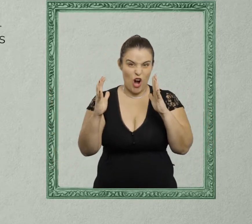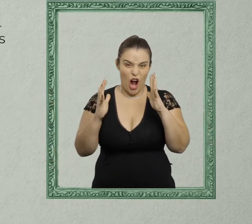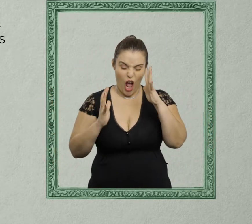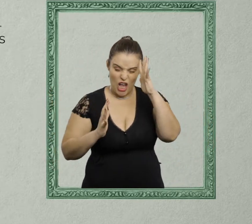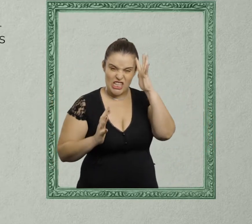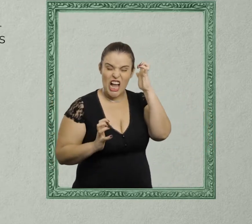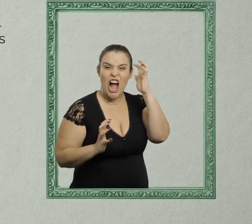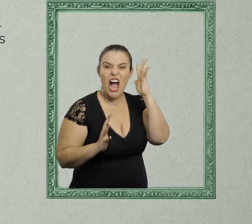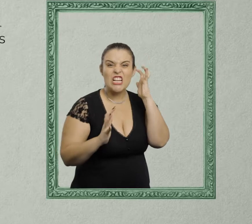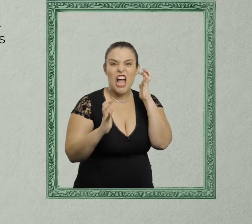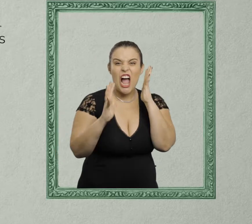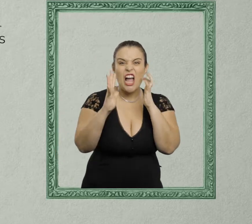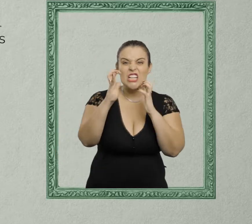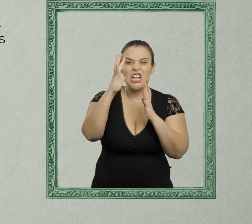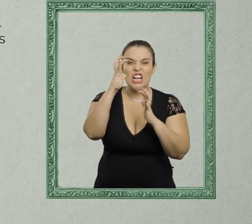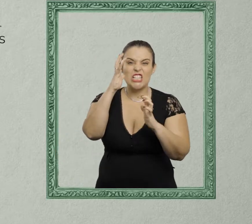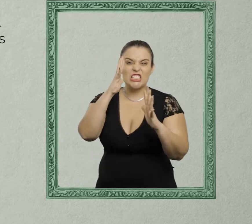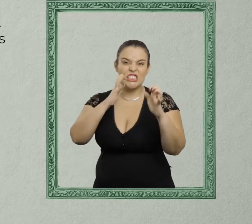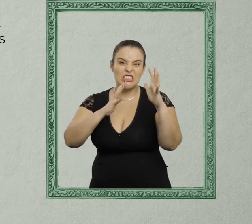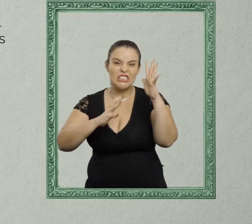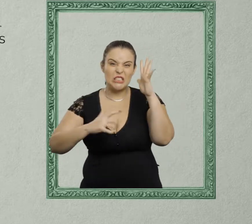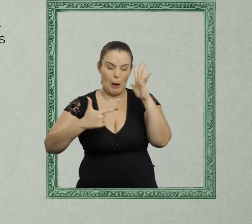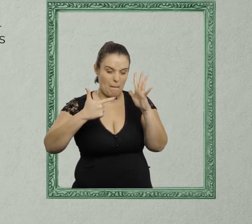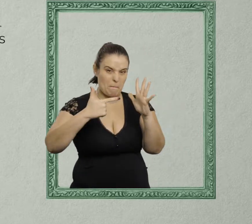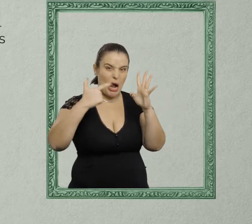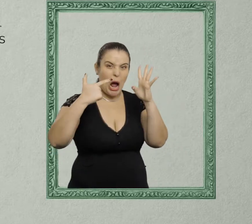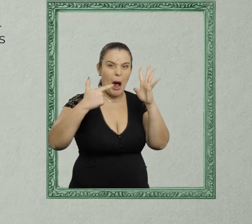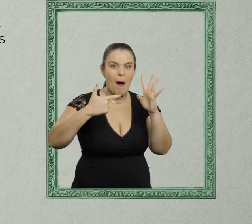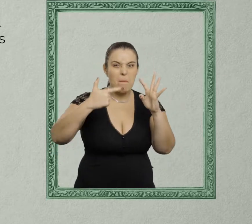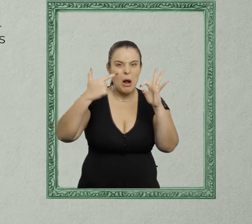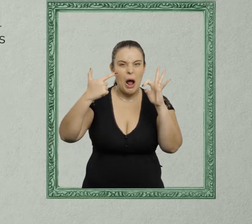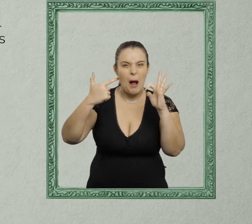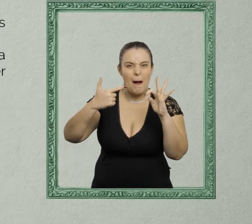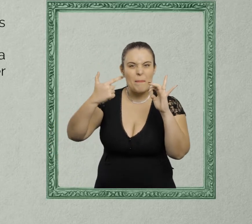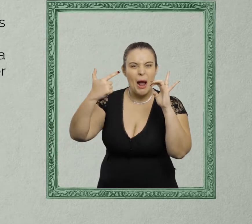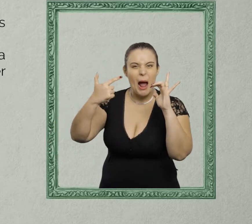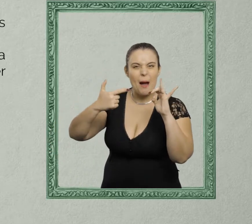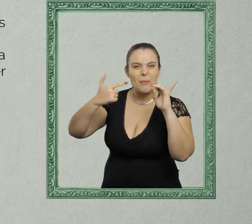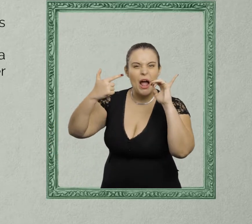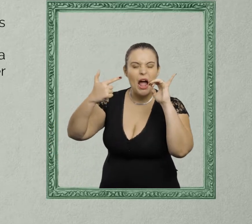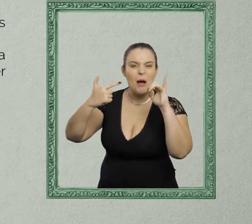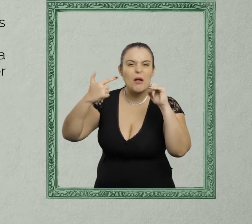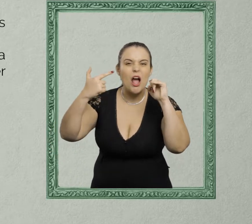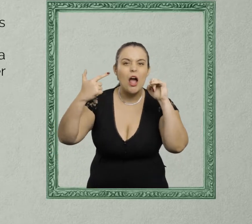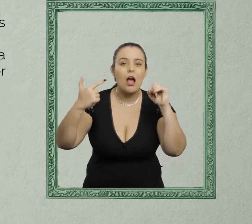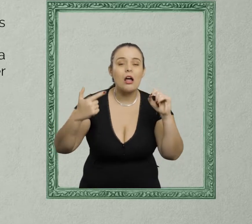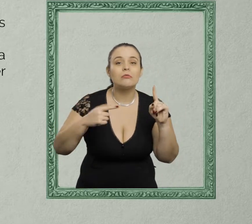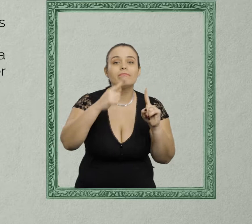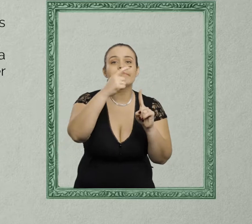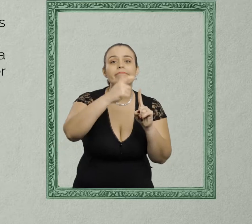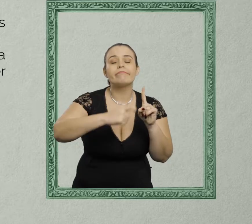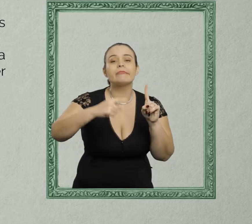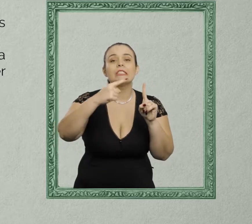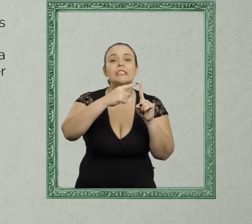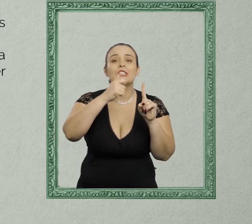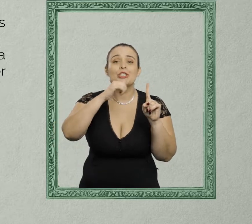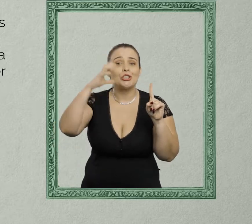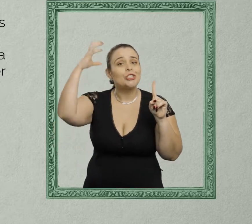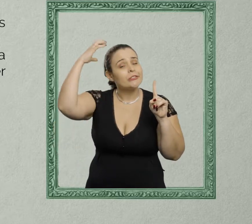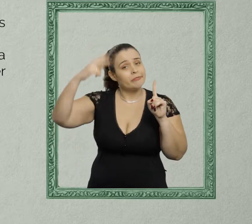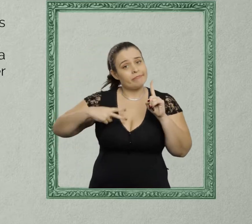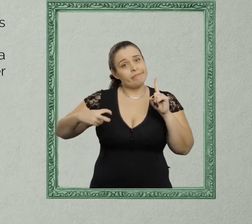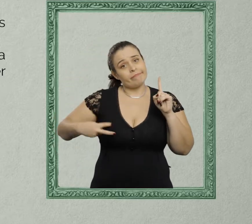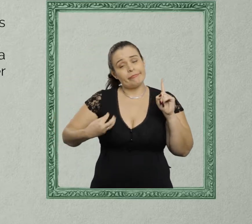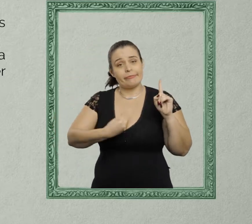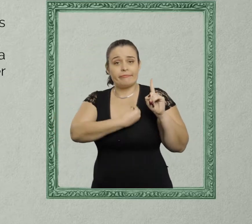muito feia. Quase todos os índios morreram. Princesa Tigrinha foi uma das poucas índias